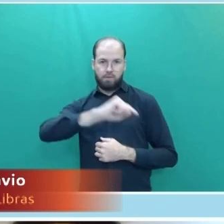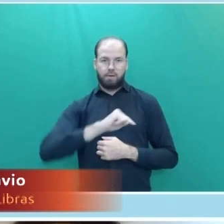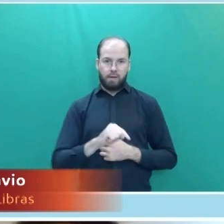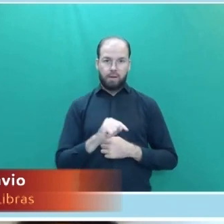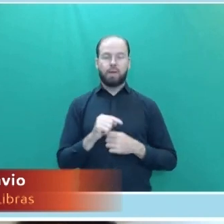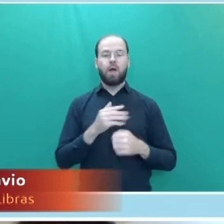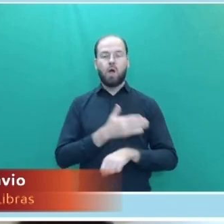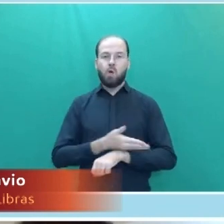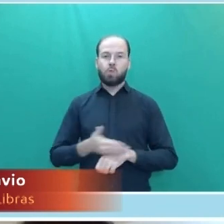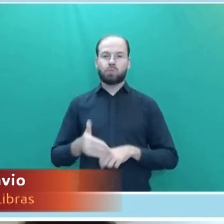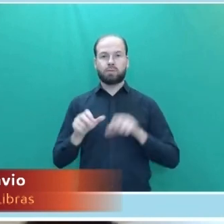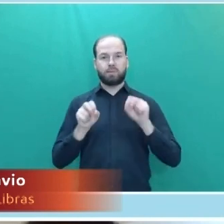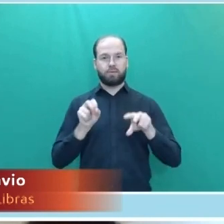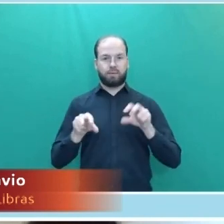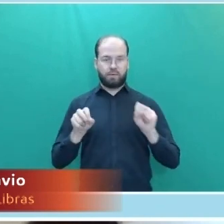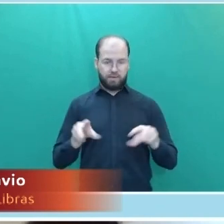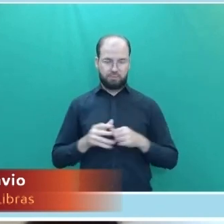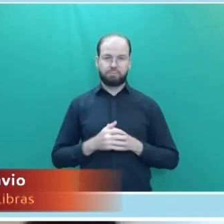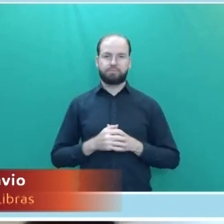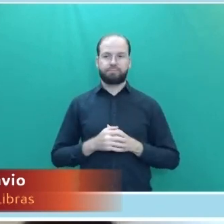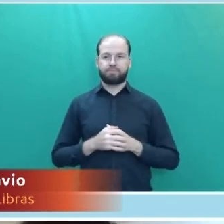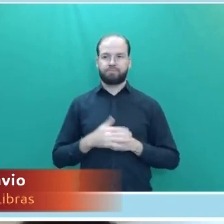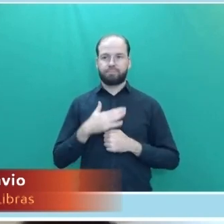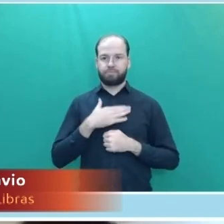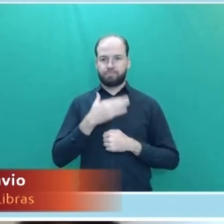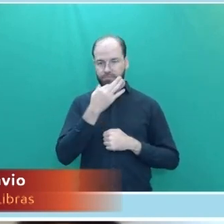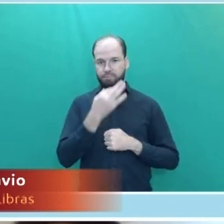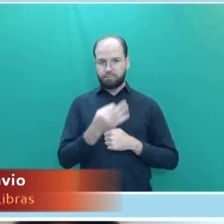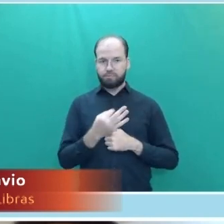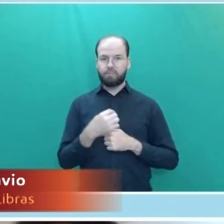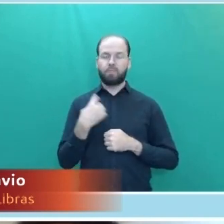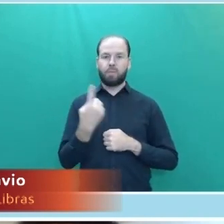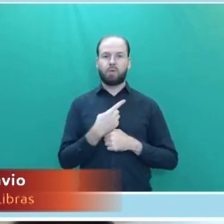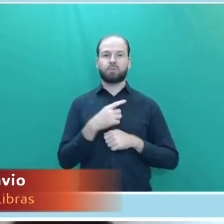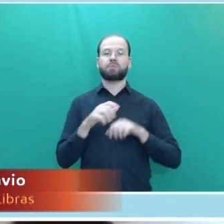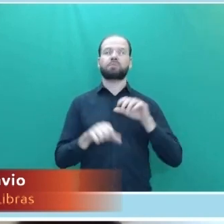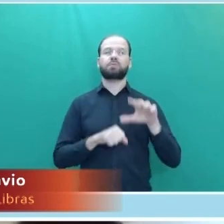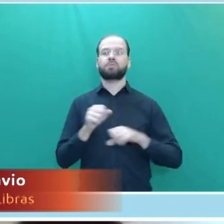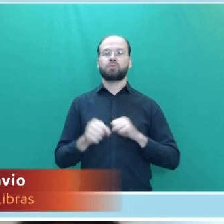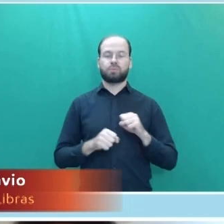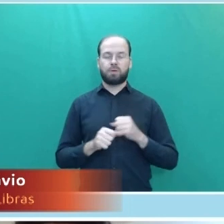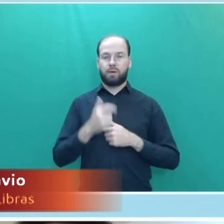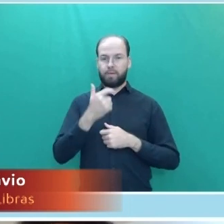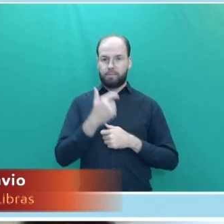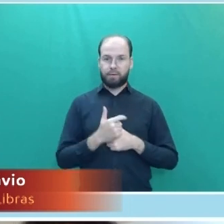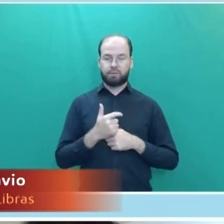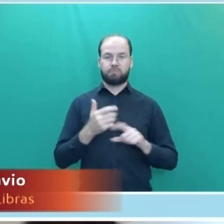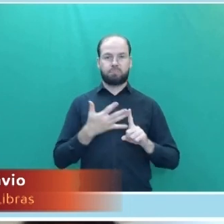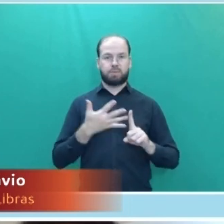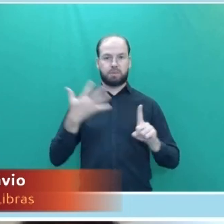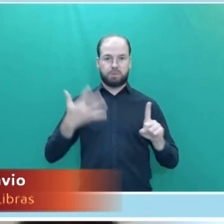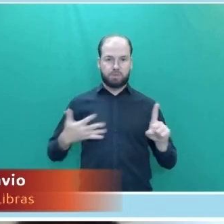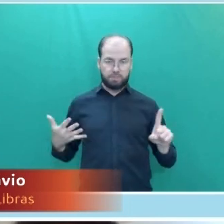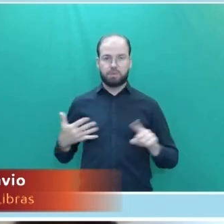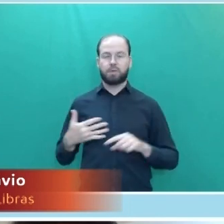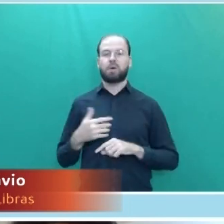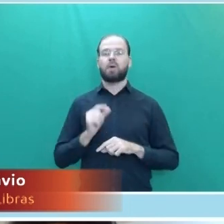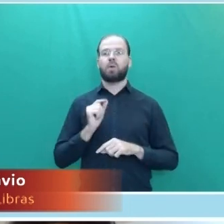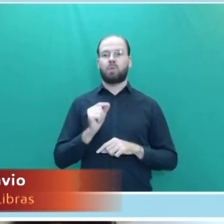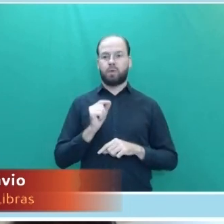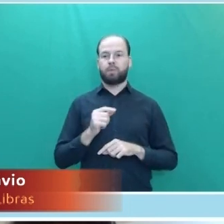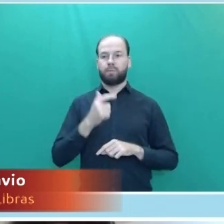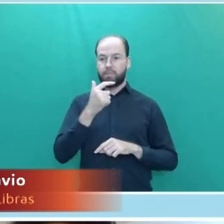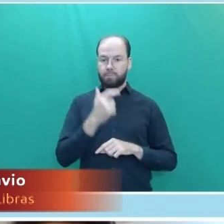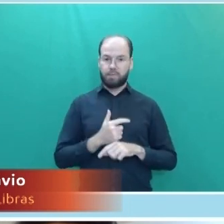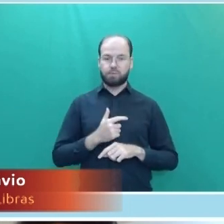ver, né? Eu acho que o que a gente busca, né, enquanto pessoa LGBT, realmente que as